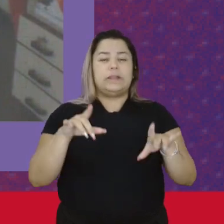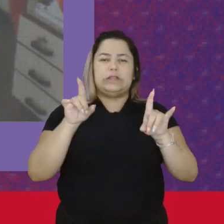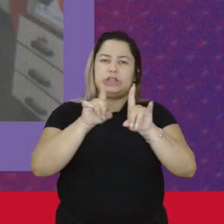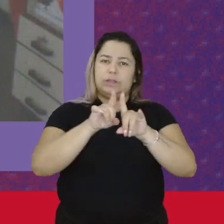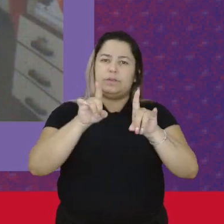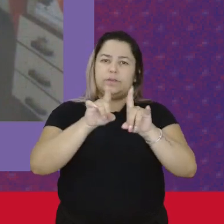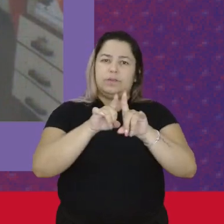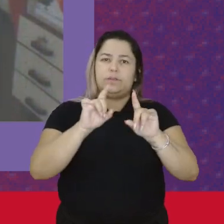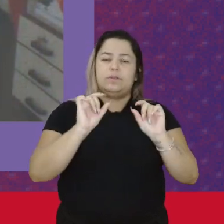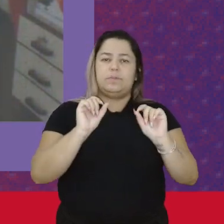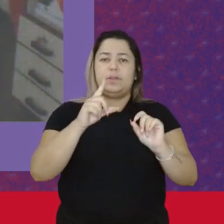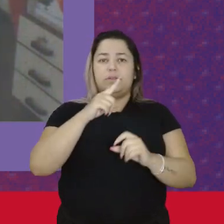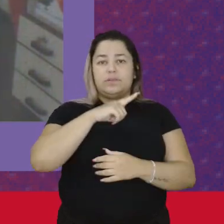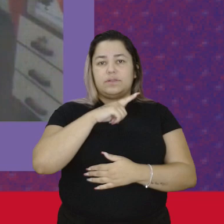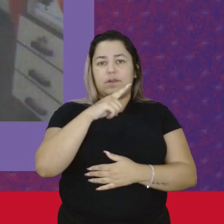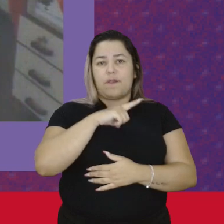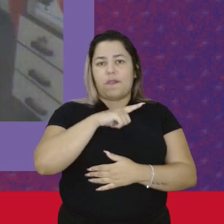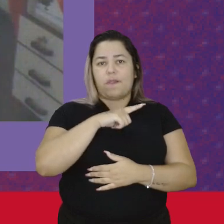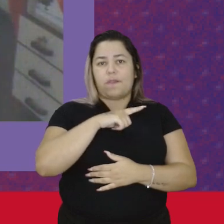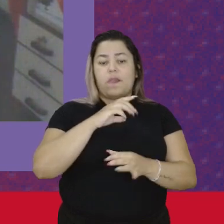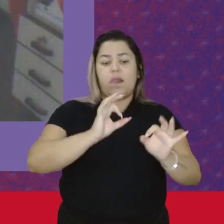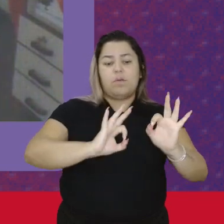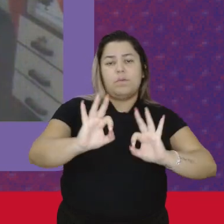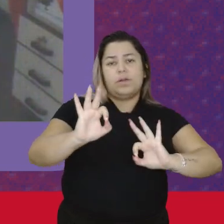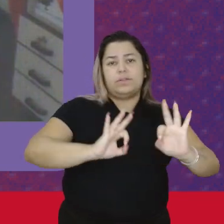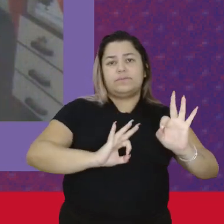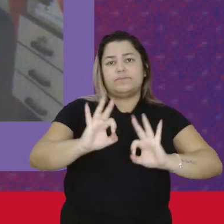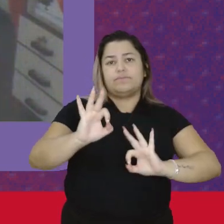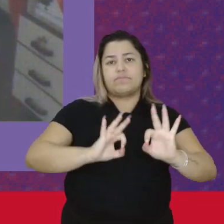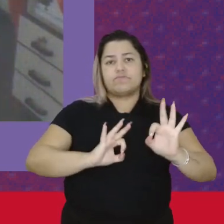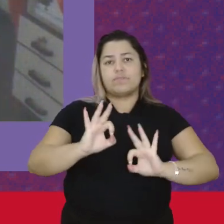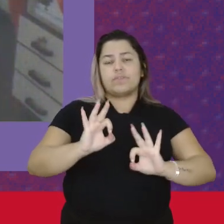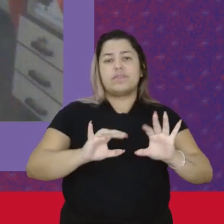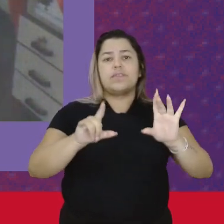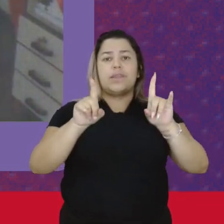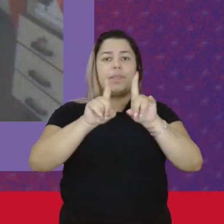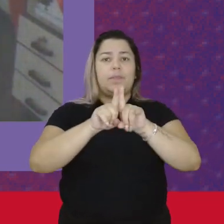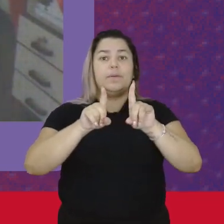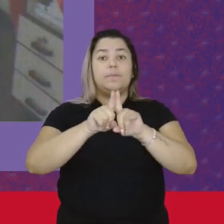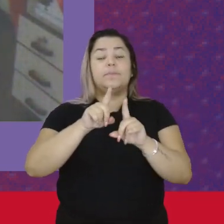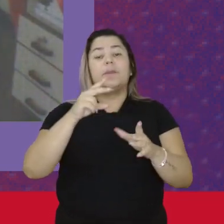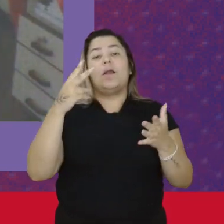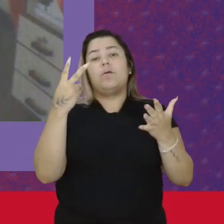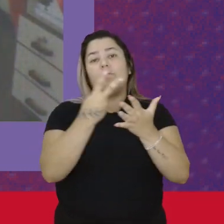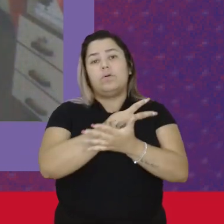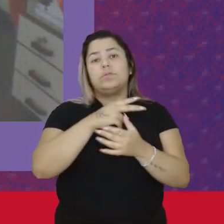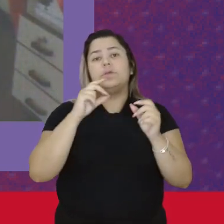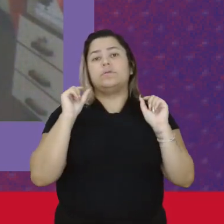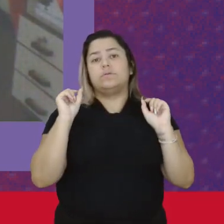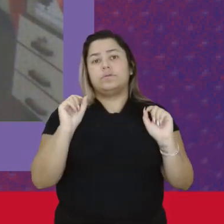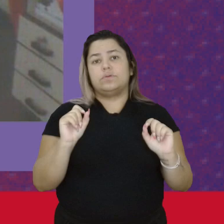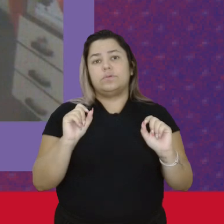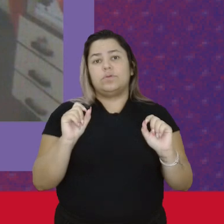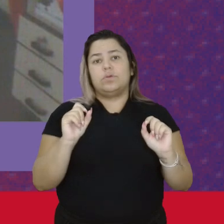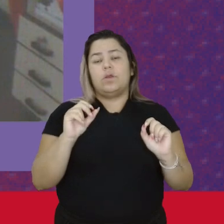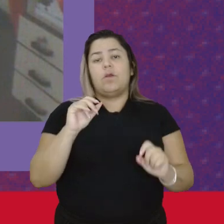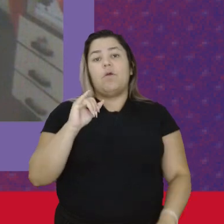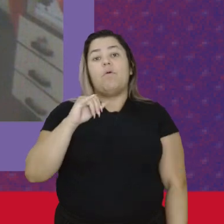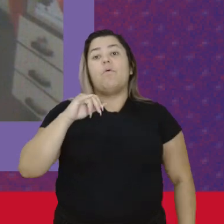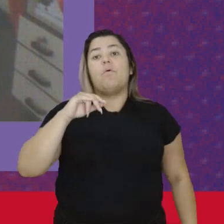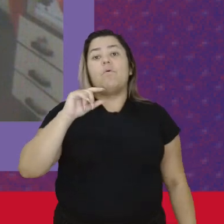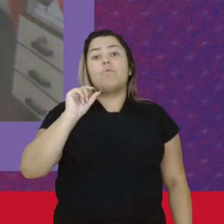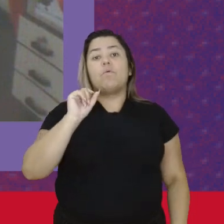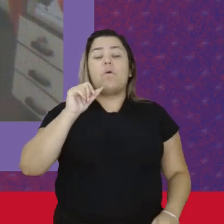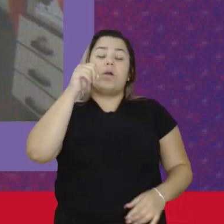têm a organização das trabalhadoras se dá muito com a influência